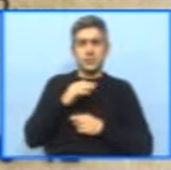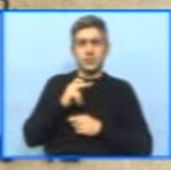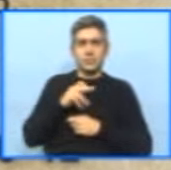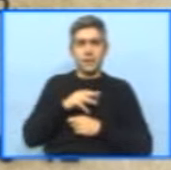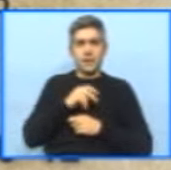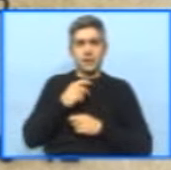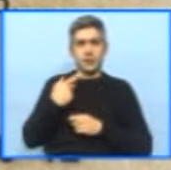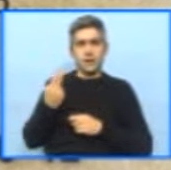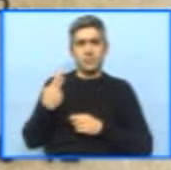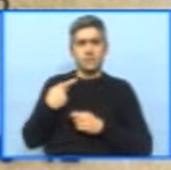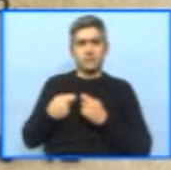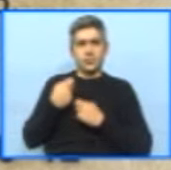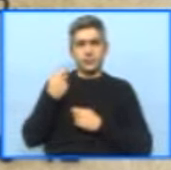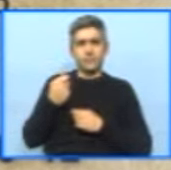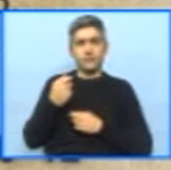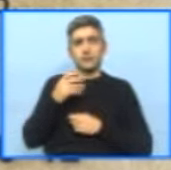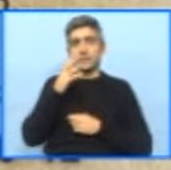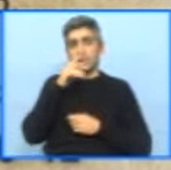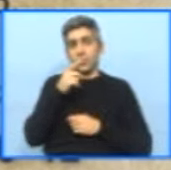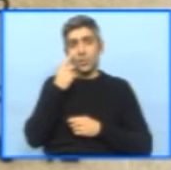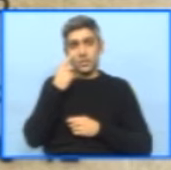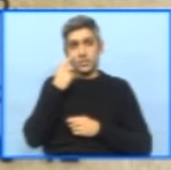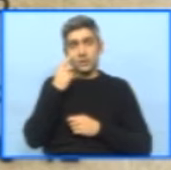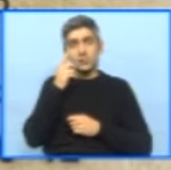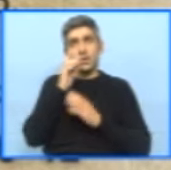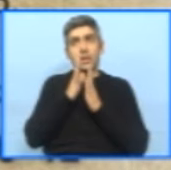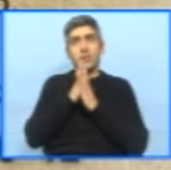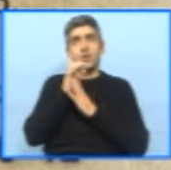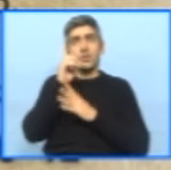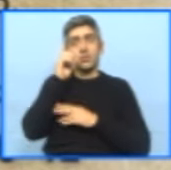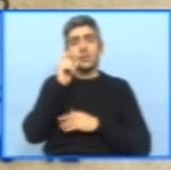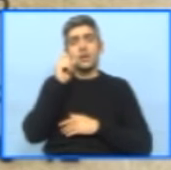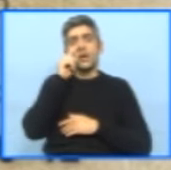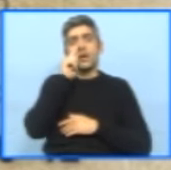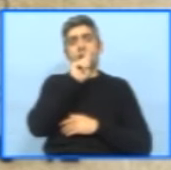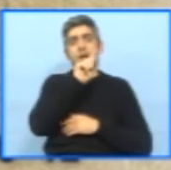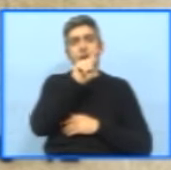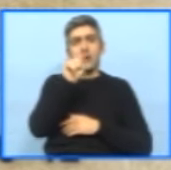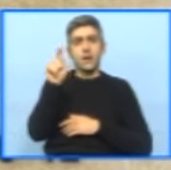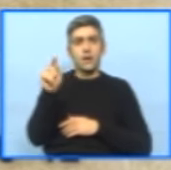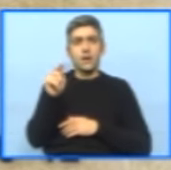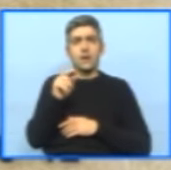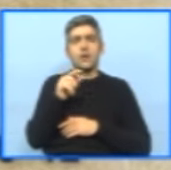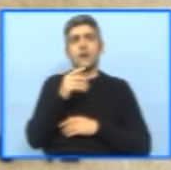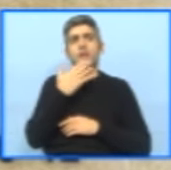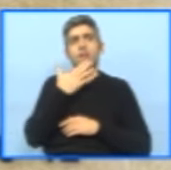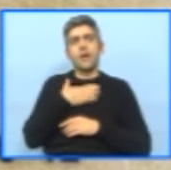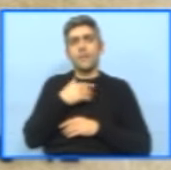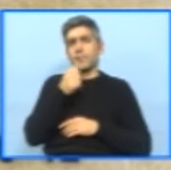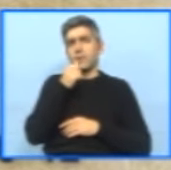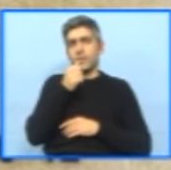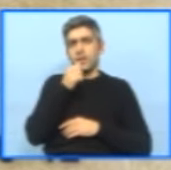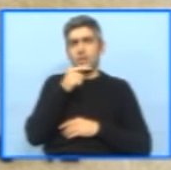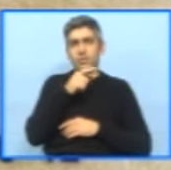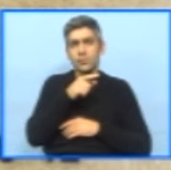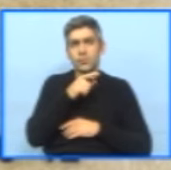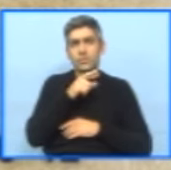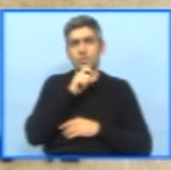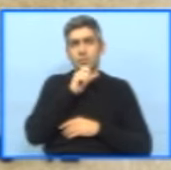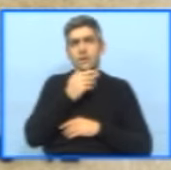Jesus: "Se conhecesses o dom de Deus e quem é aquele que te diz, dá-me de beber, tu é que